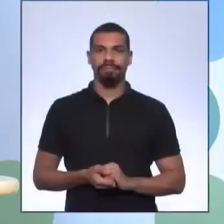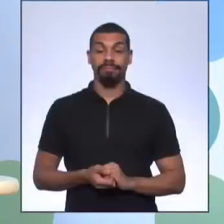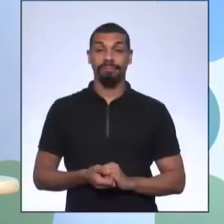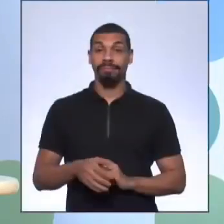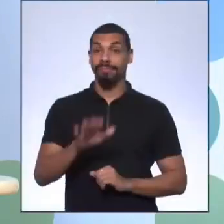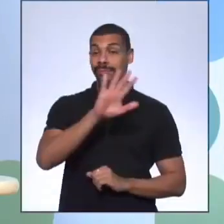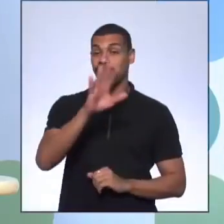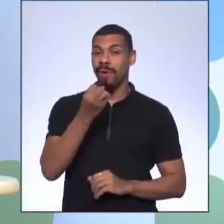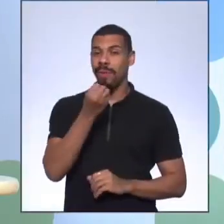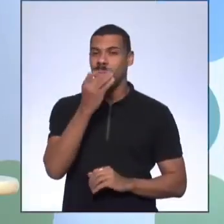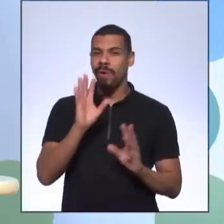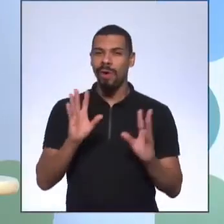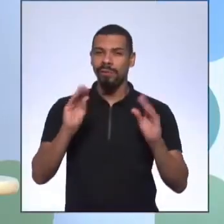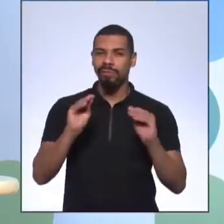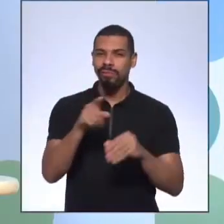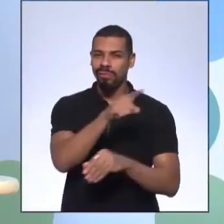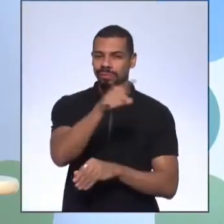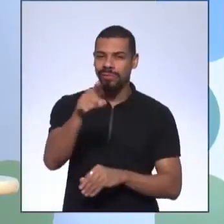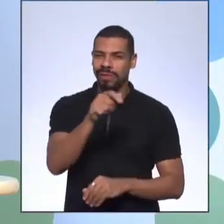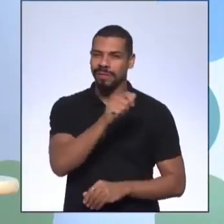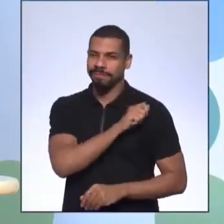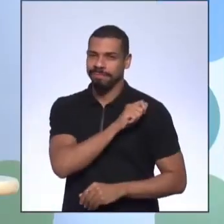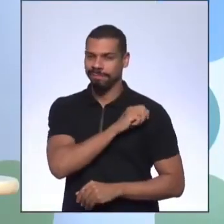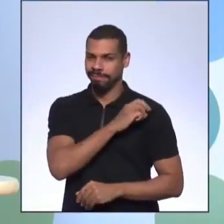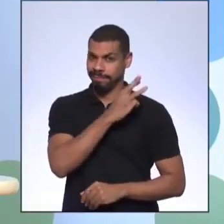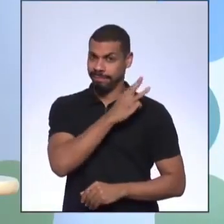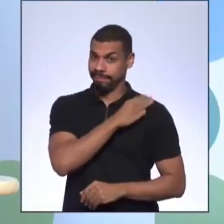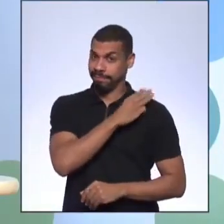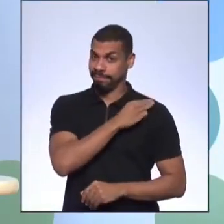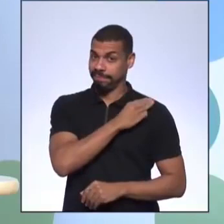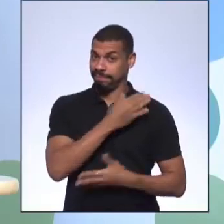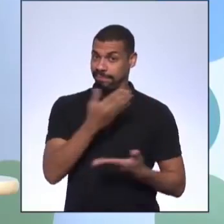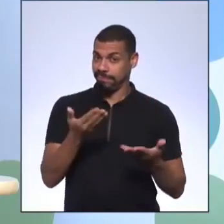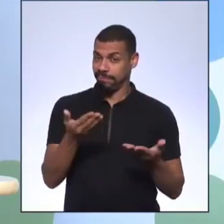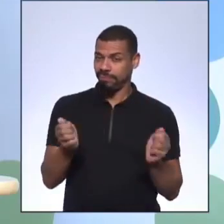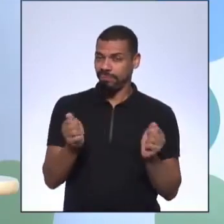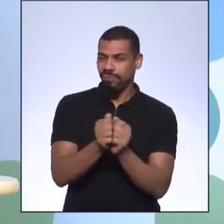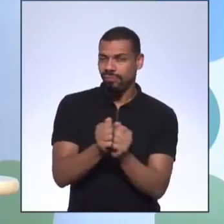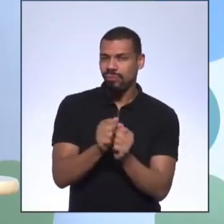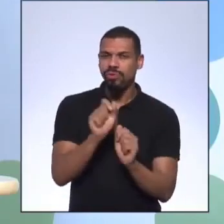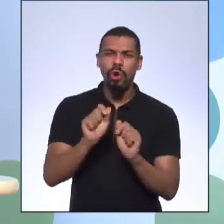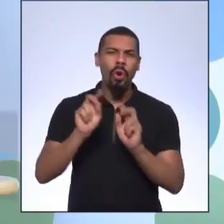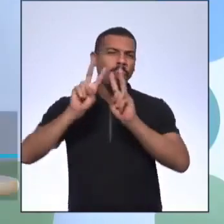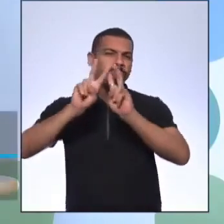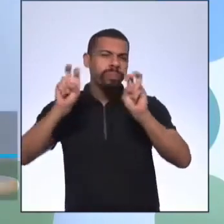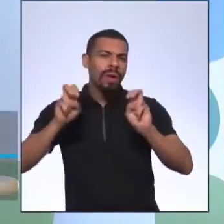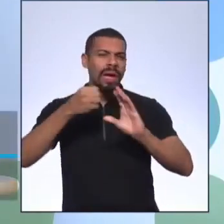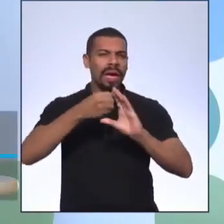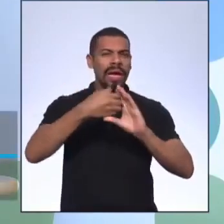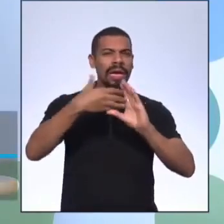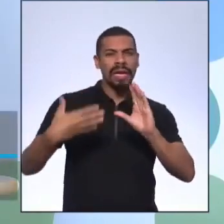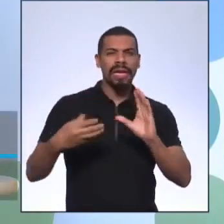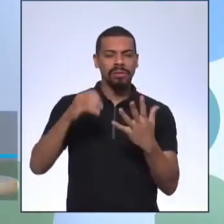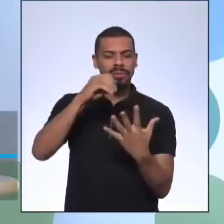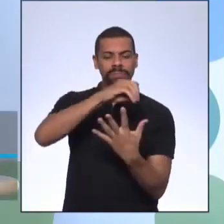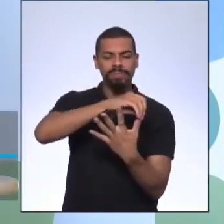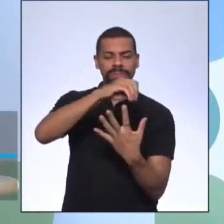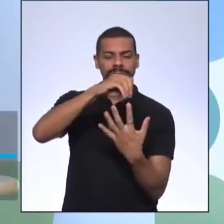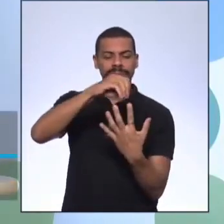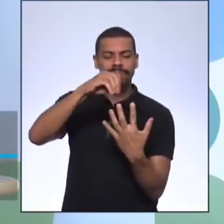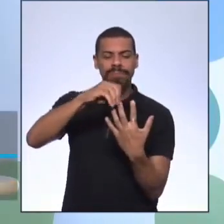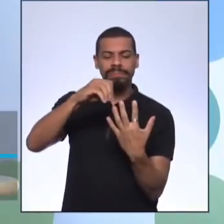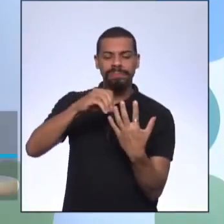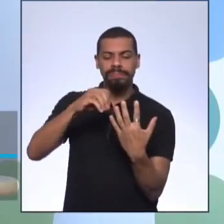Boa noite, pessoal do terceiro ano do ensino médio. Estamos aqui com vocês hoje para falar sobre as características dos 5